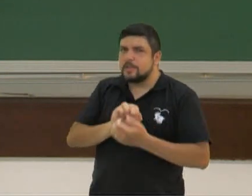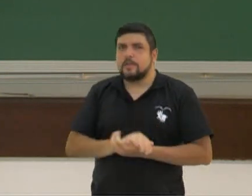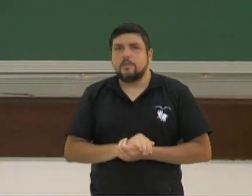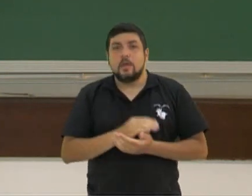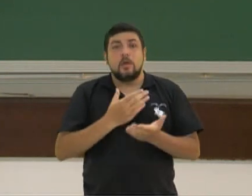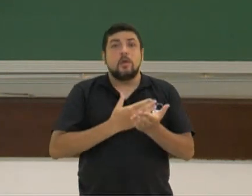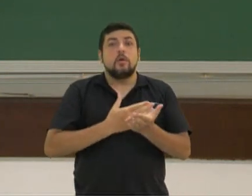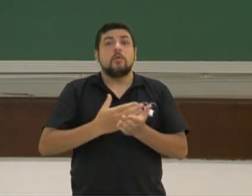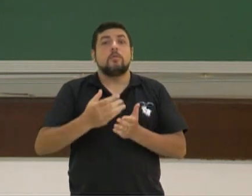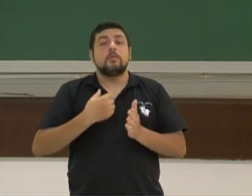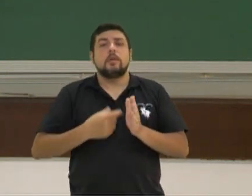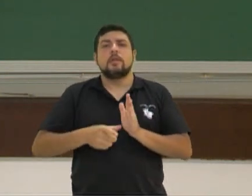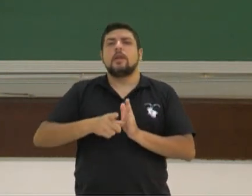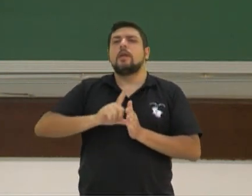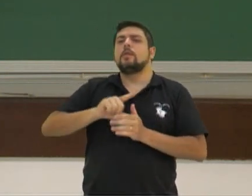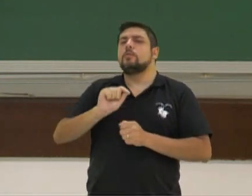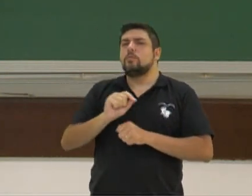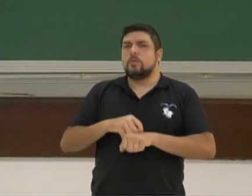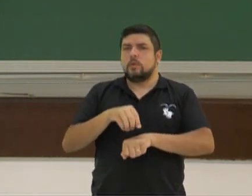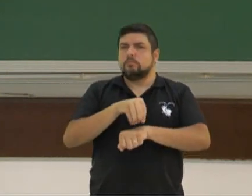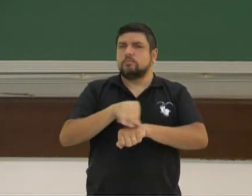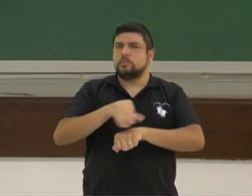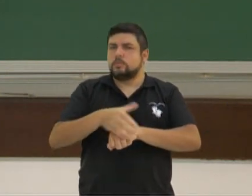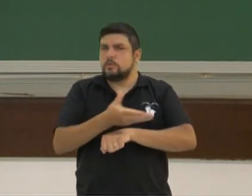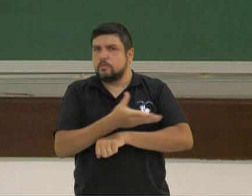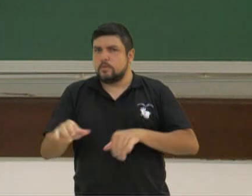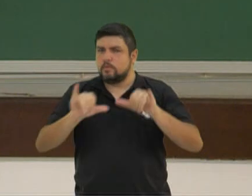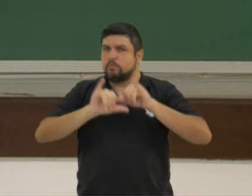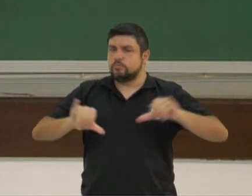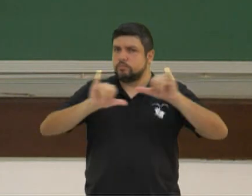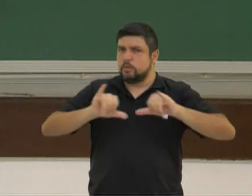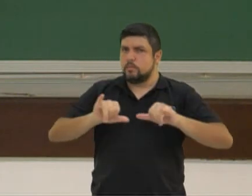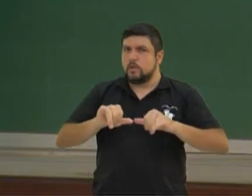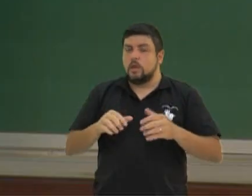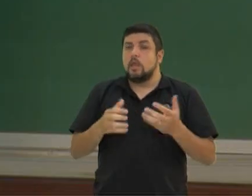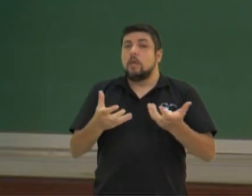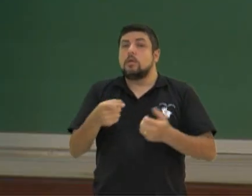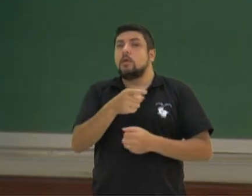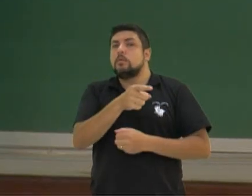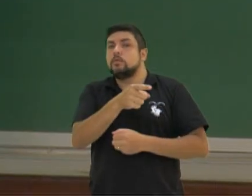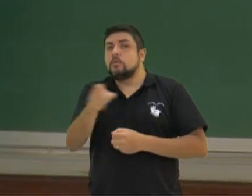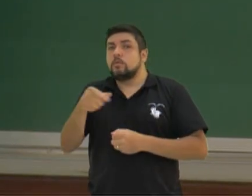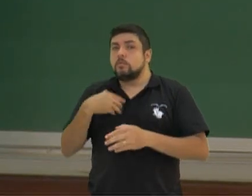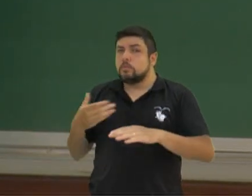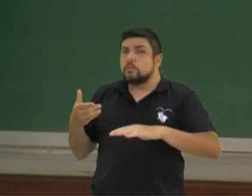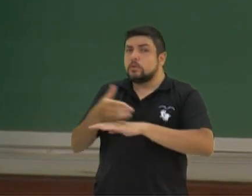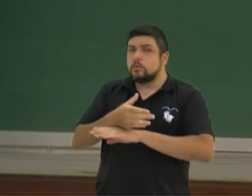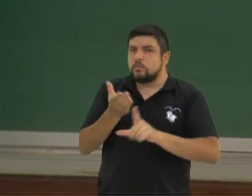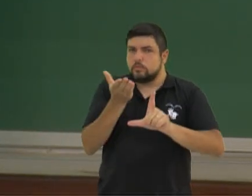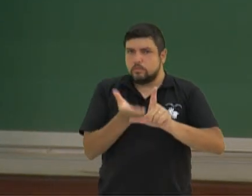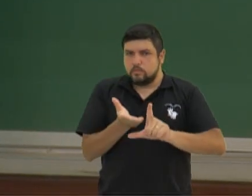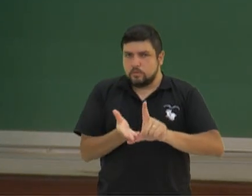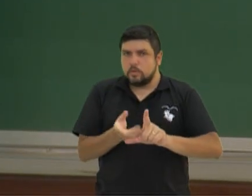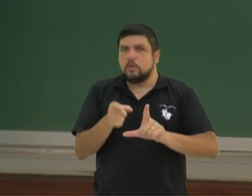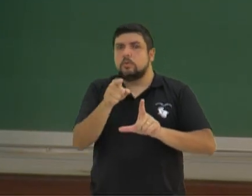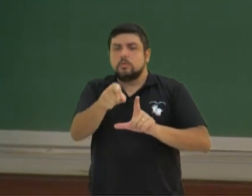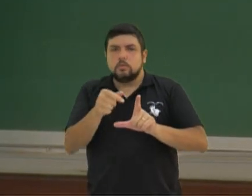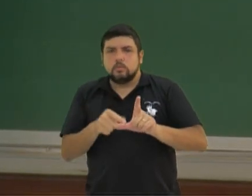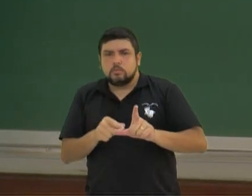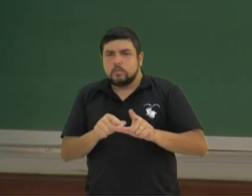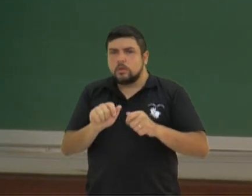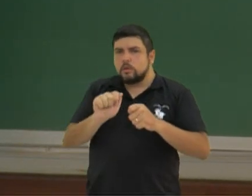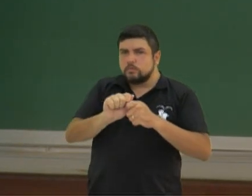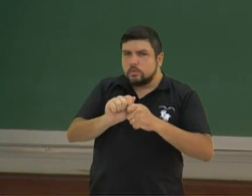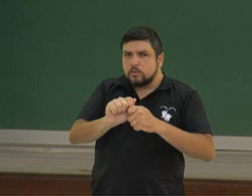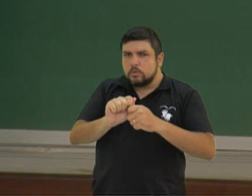começar, a gente tem aí sempre aqueles recadinhos, né? Eu quero que vocês vão lá no Google Classroom, que vocês façam